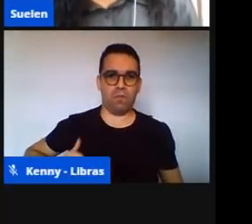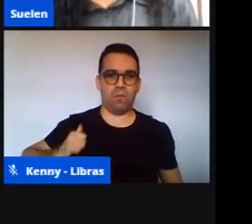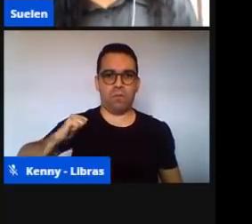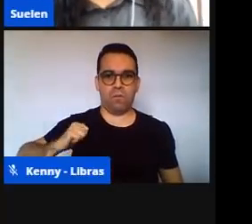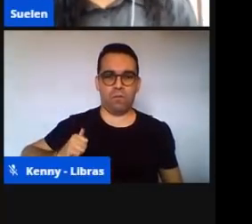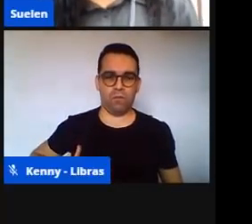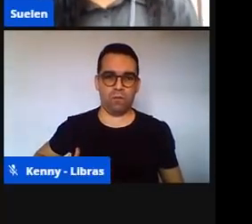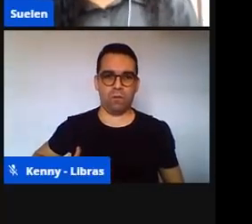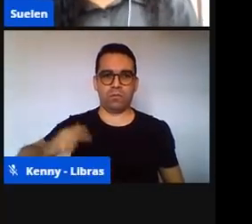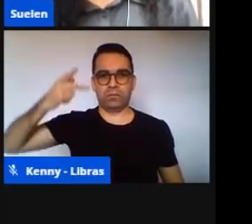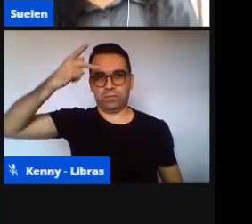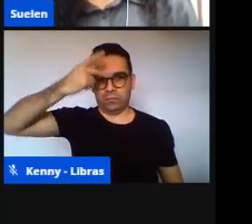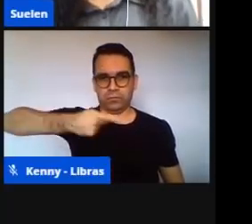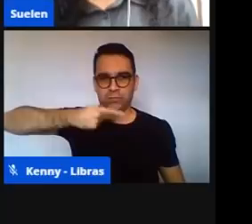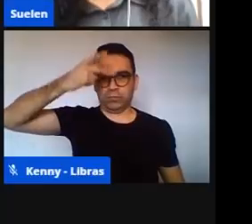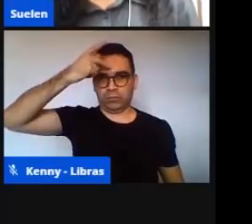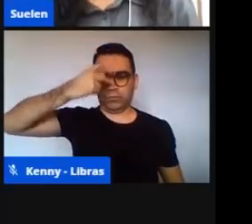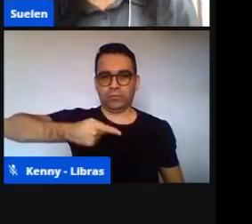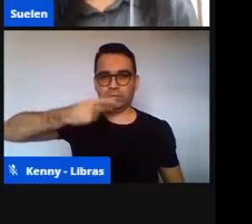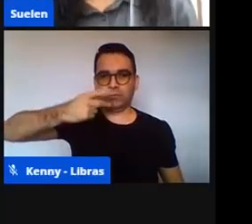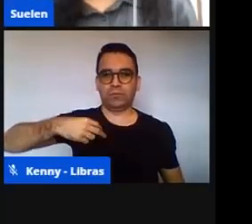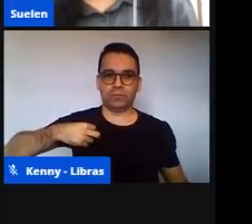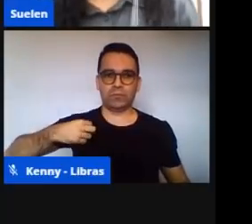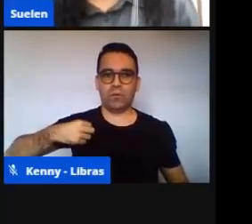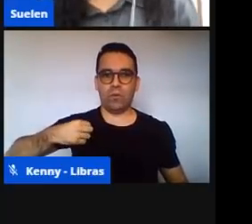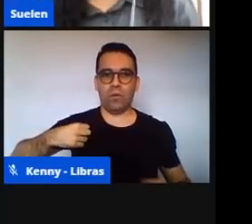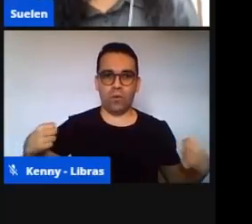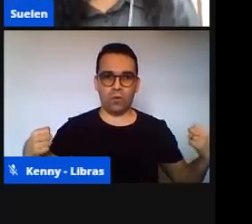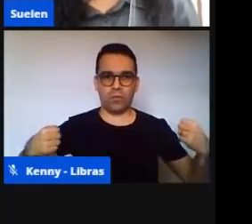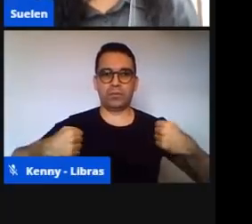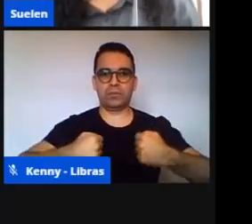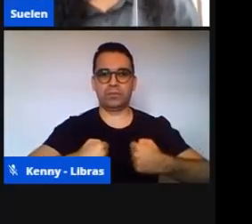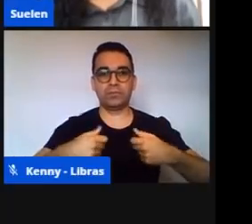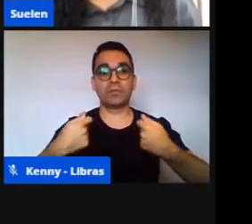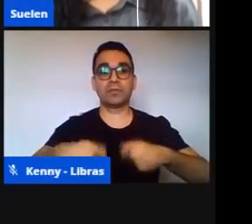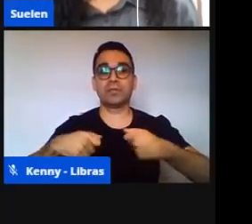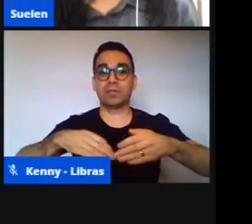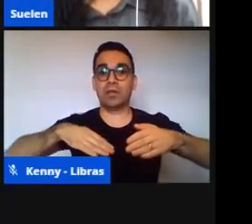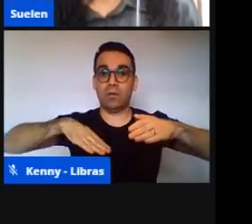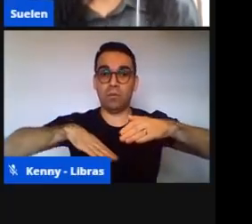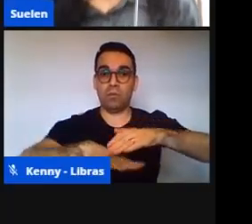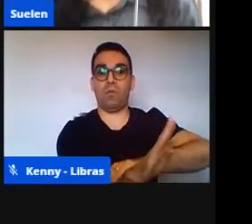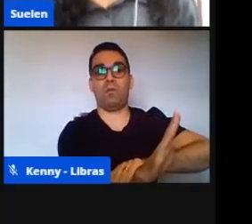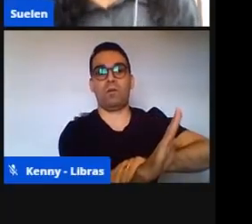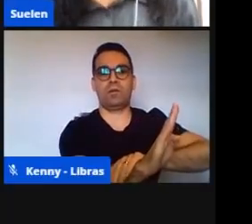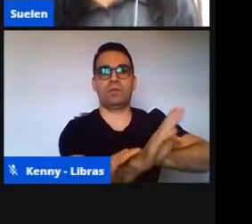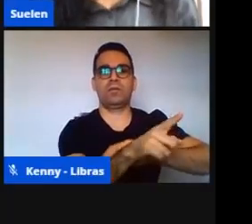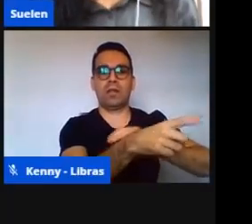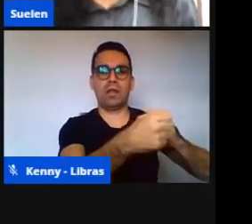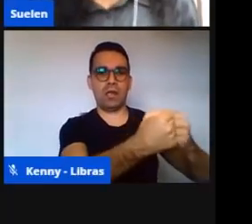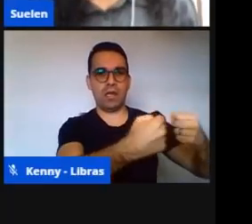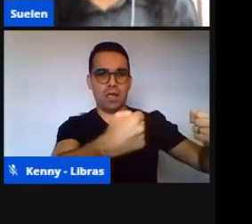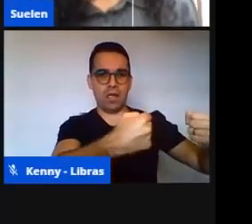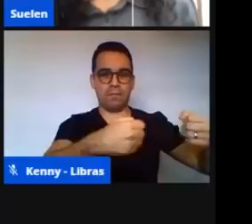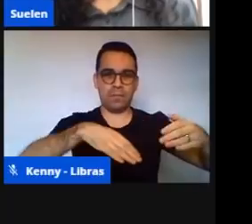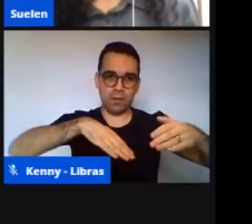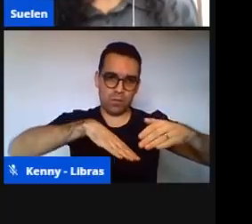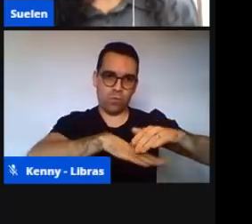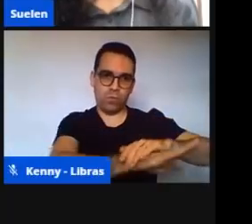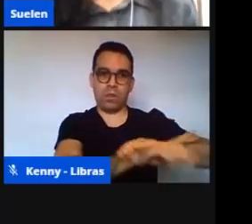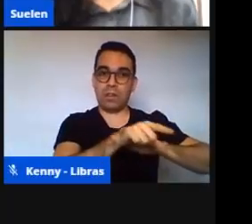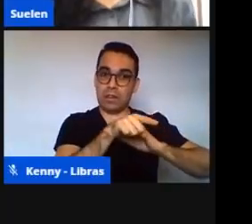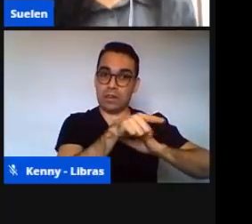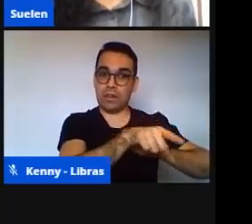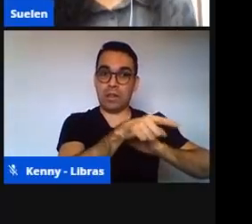celular, jaqueta, capacete, devem ser guardados em locais específicos. Celular, ele tem que ser higienizado